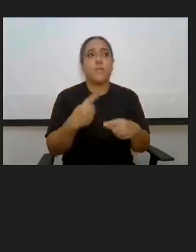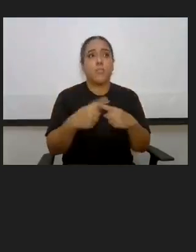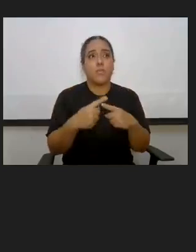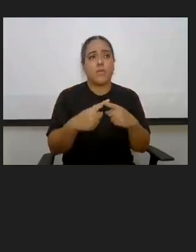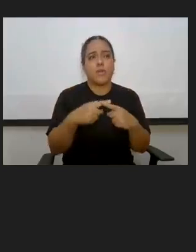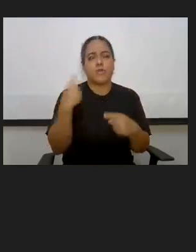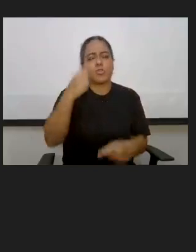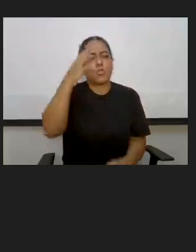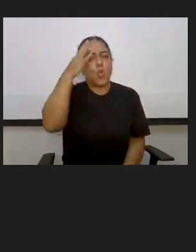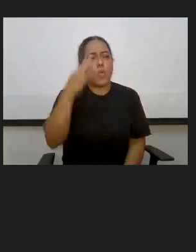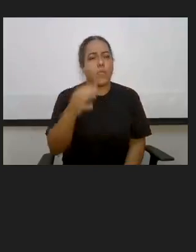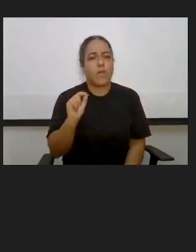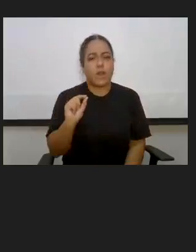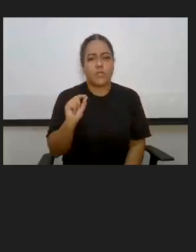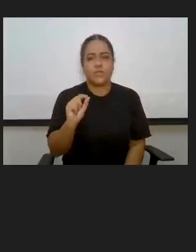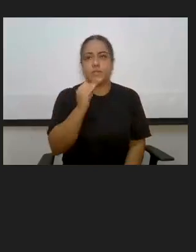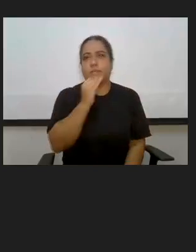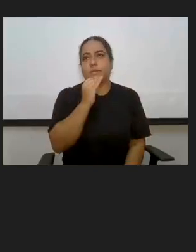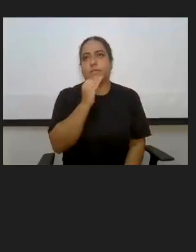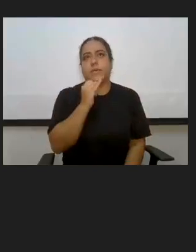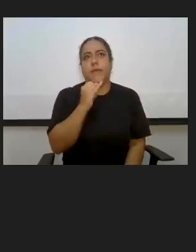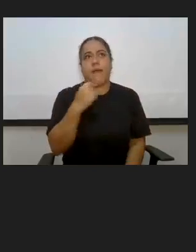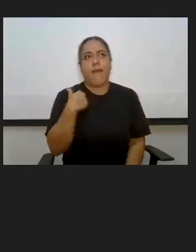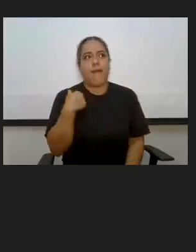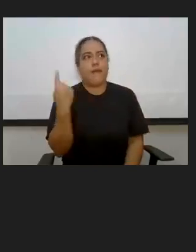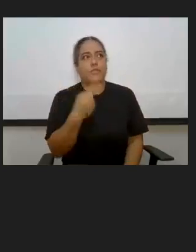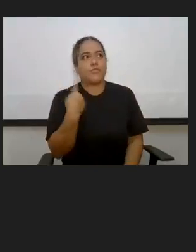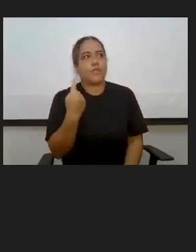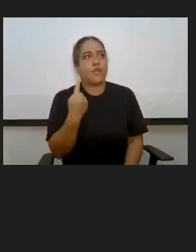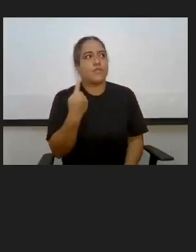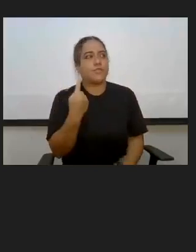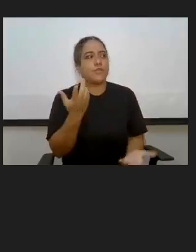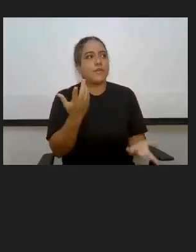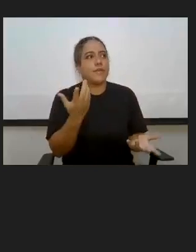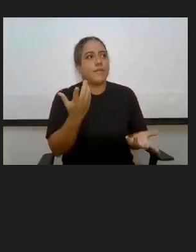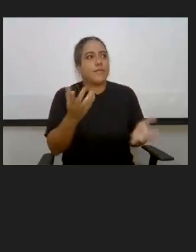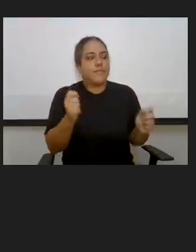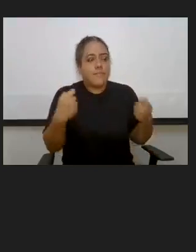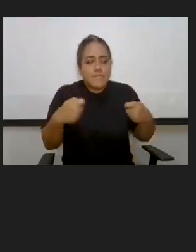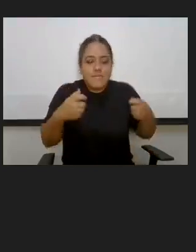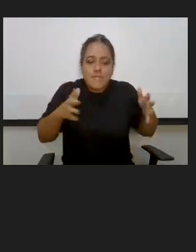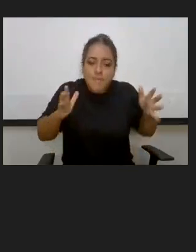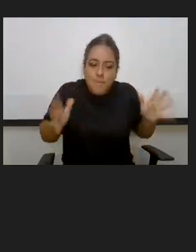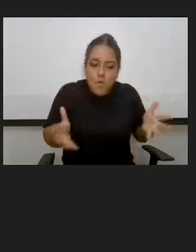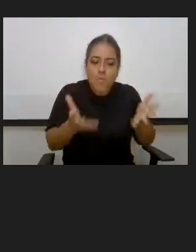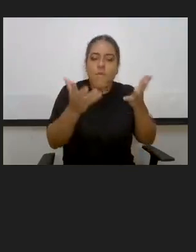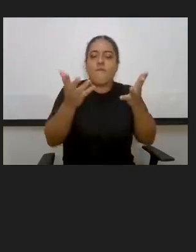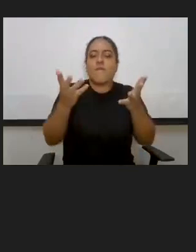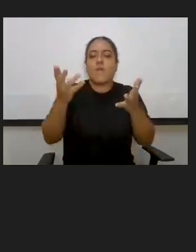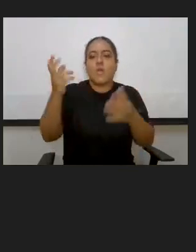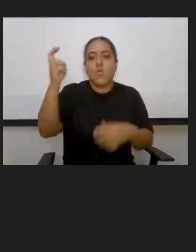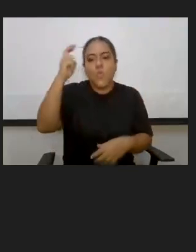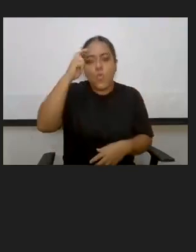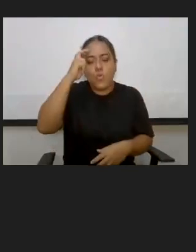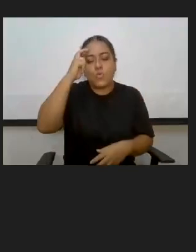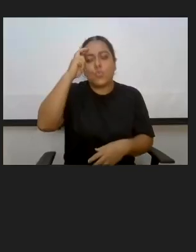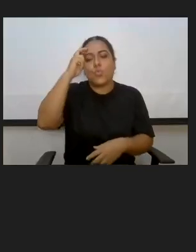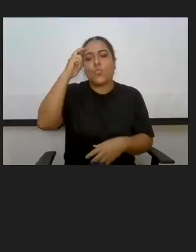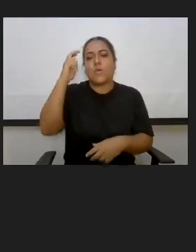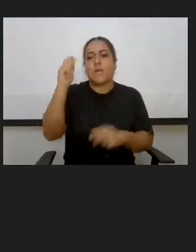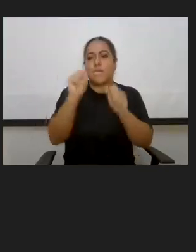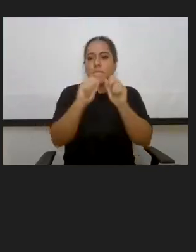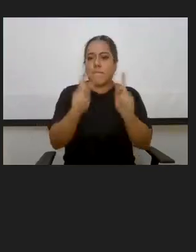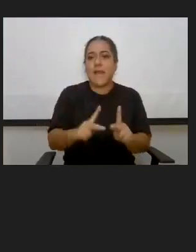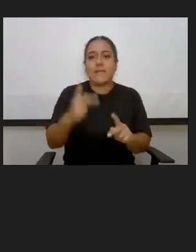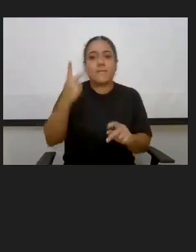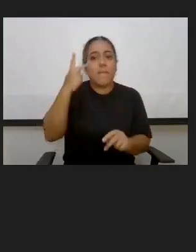gente não pode se dedicar à violência, mas à promoção da cultura de paz, à prevenção da violência e, claro,